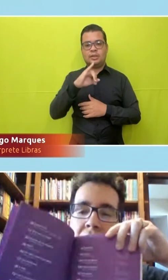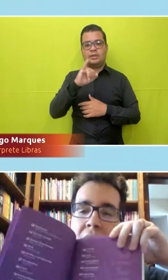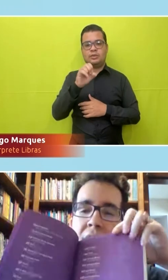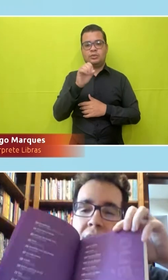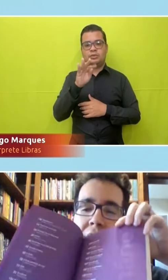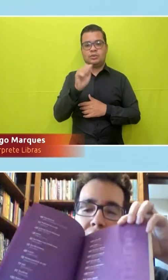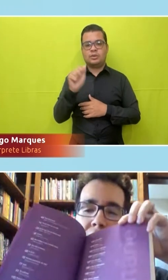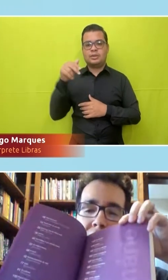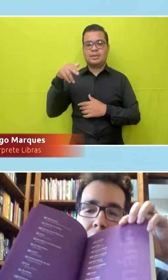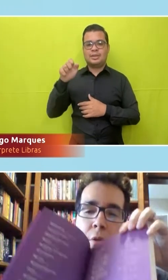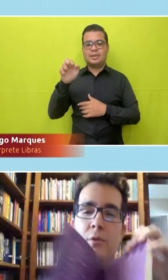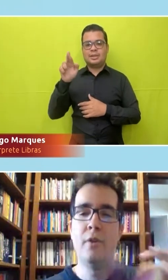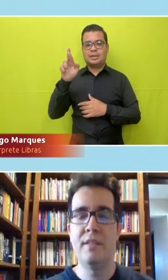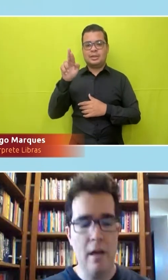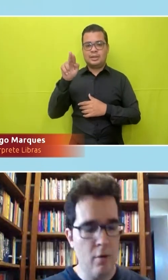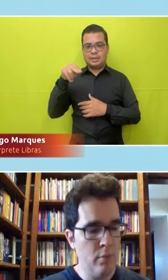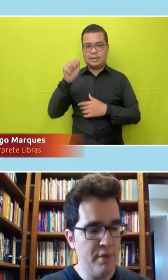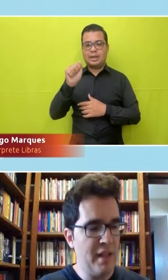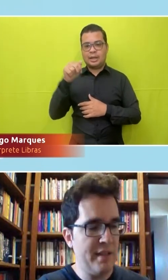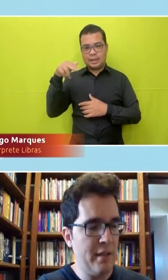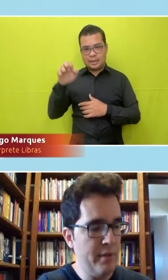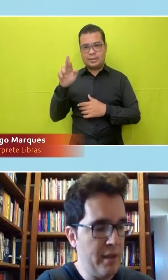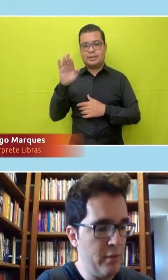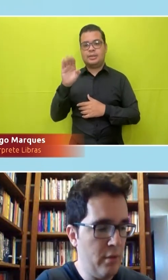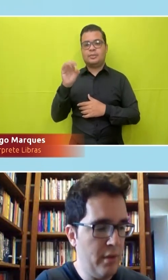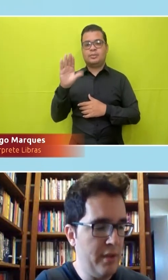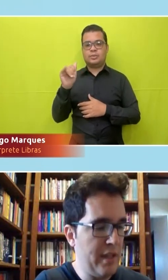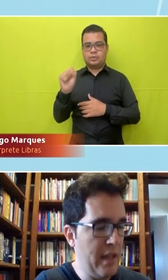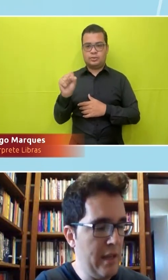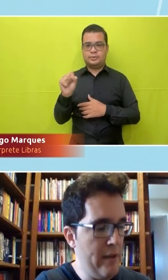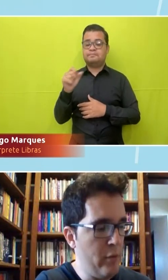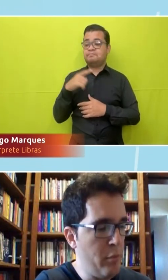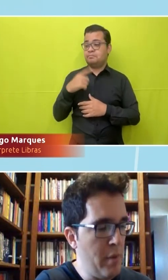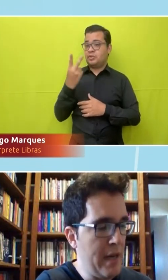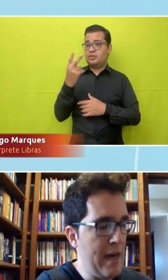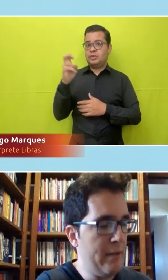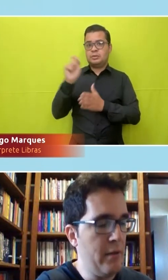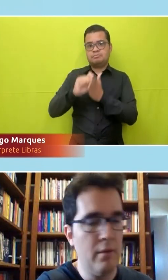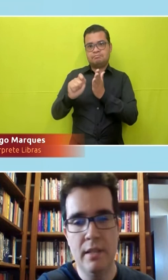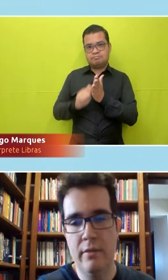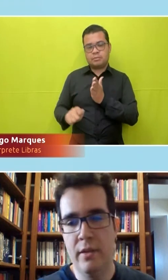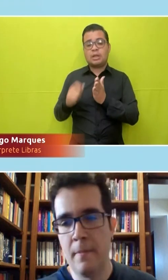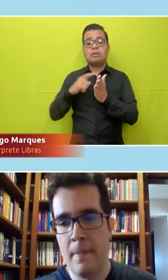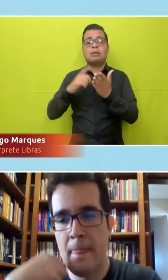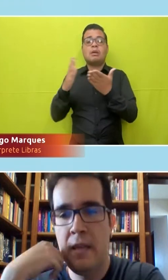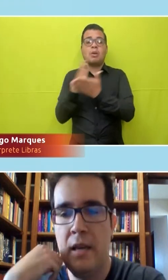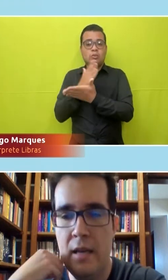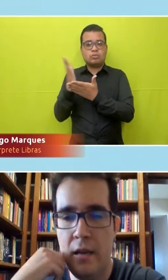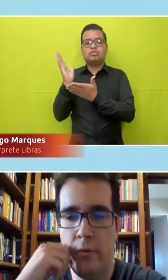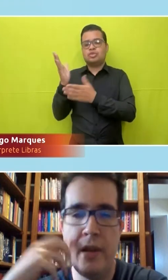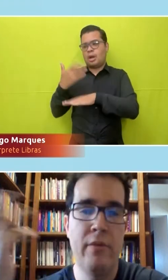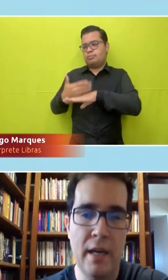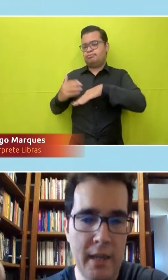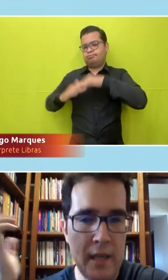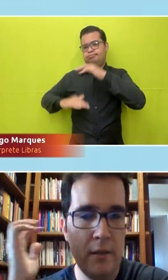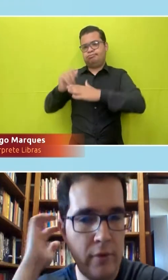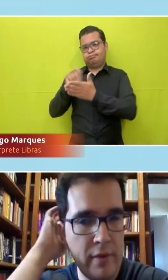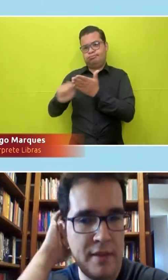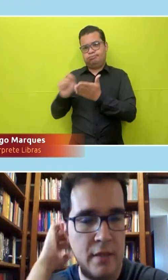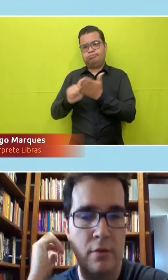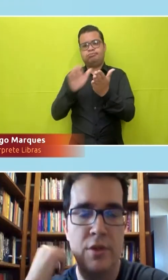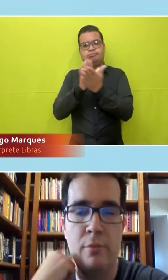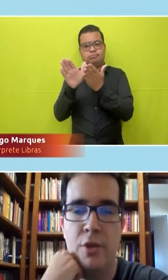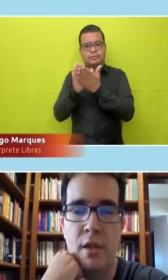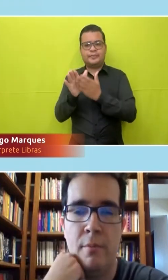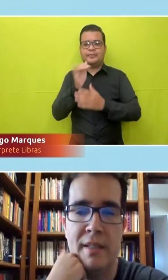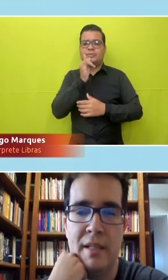aqui. 25 autores. Alguns já são escritores, já têm livro publicado, inclusive o Flávio Carneiro, que foi